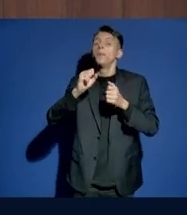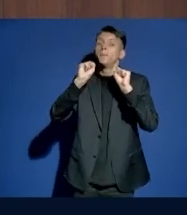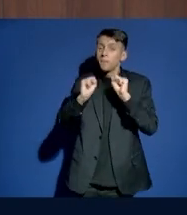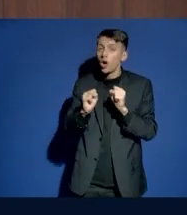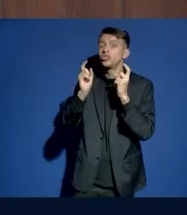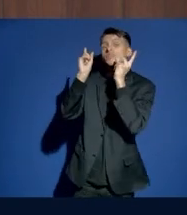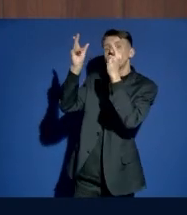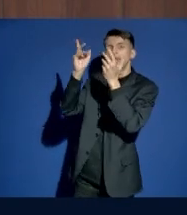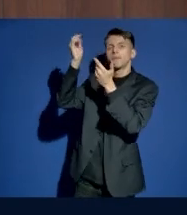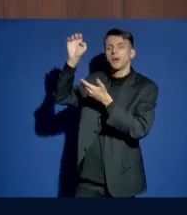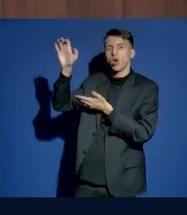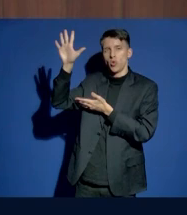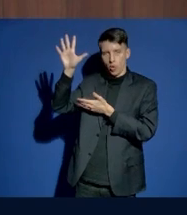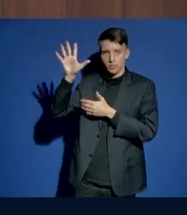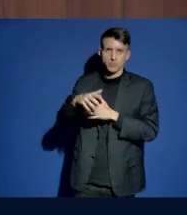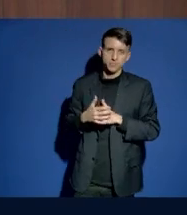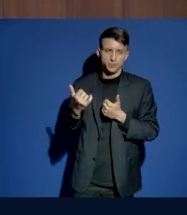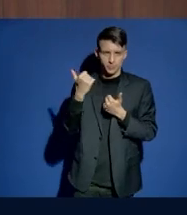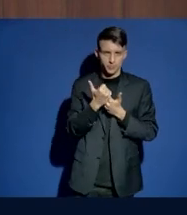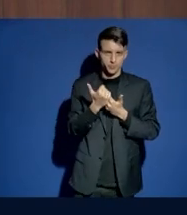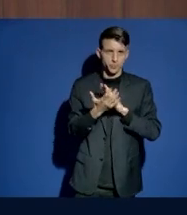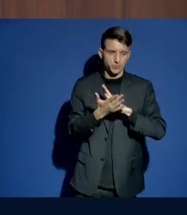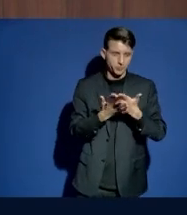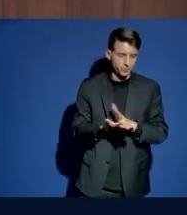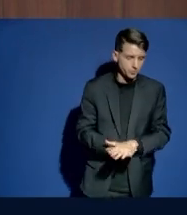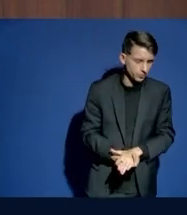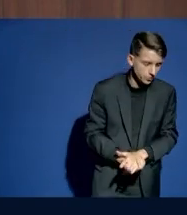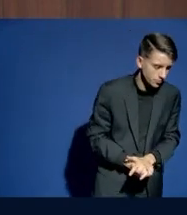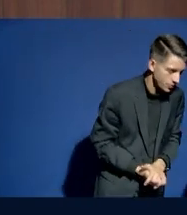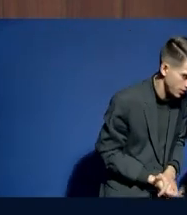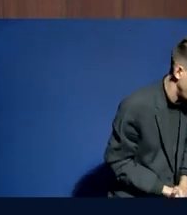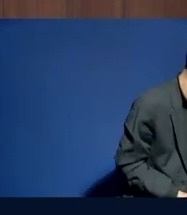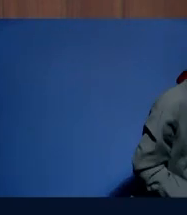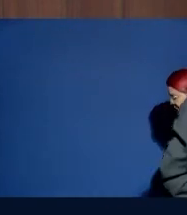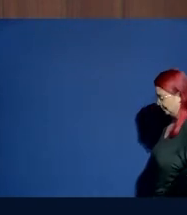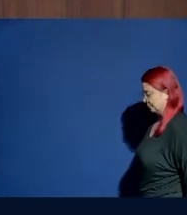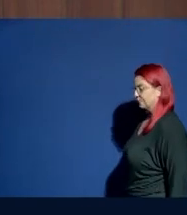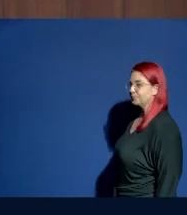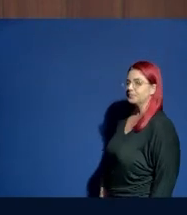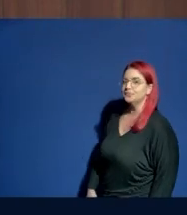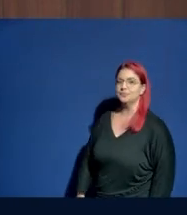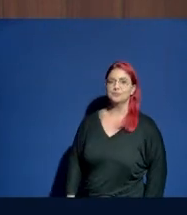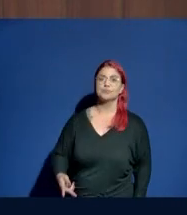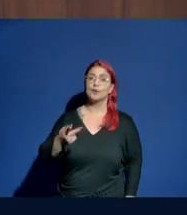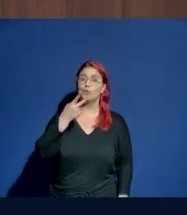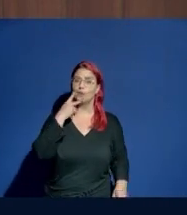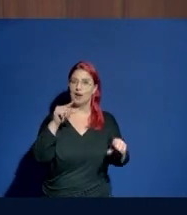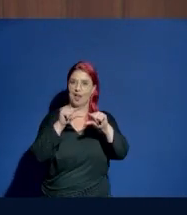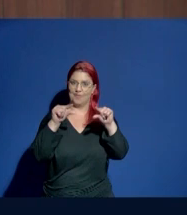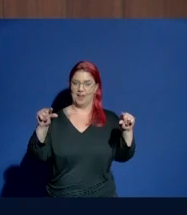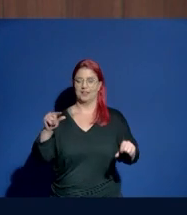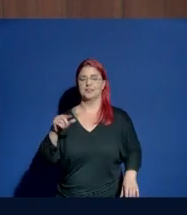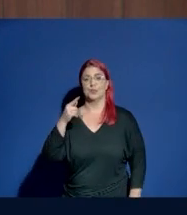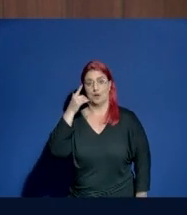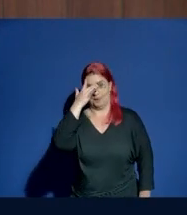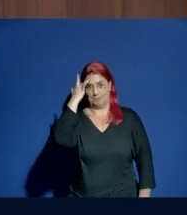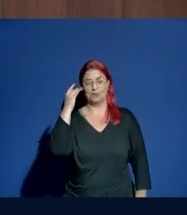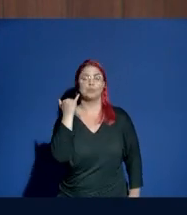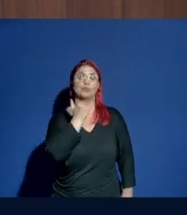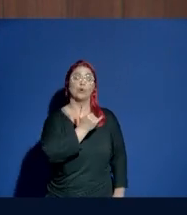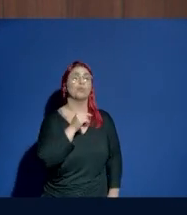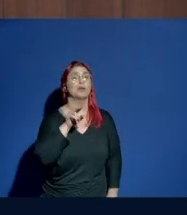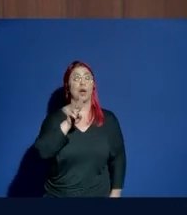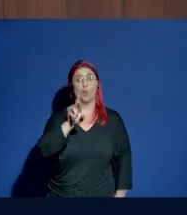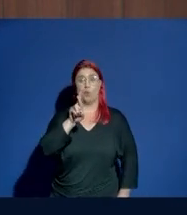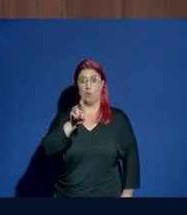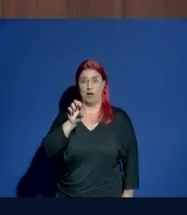Aí dizia um amigo meu aqui vou dizer o nome dele não eu gostei muito vou repetir a frase ele foi Governador sauda essa